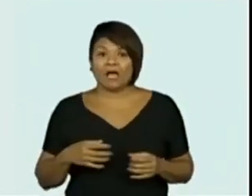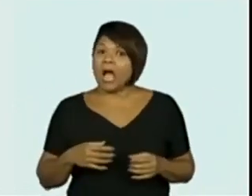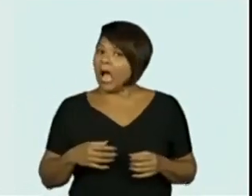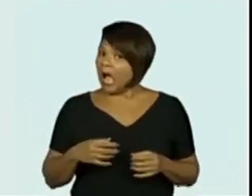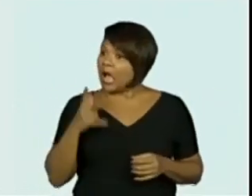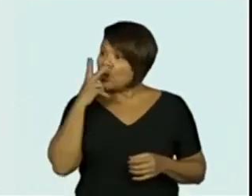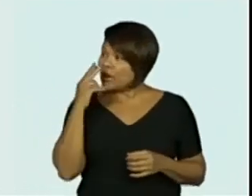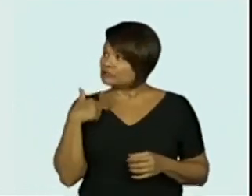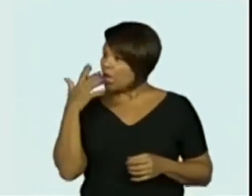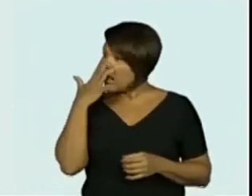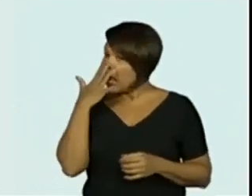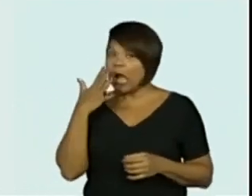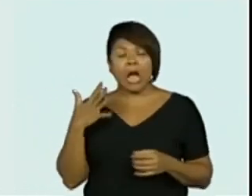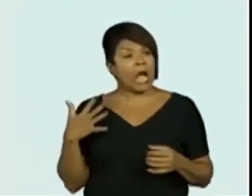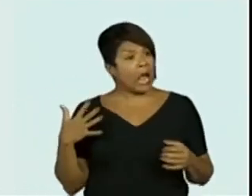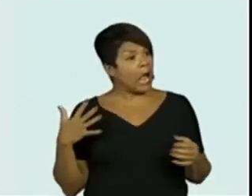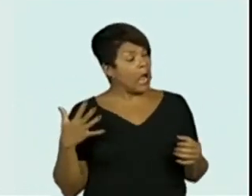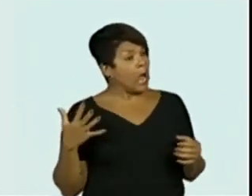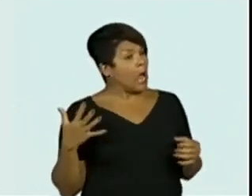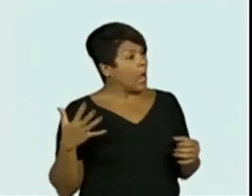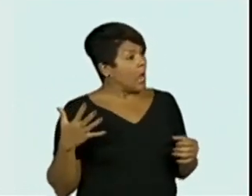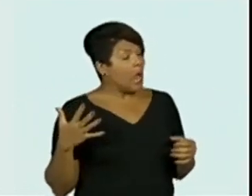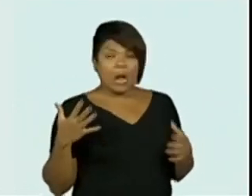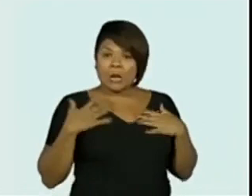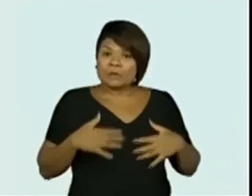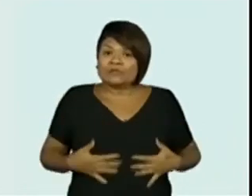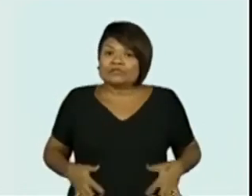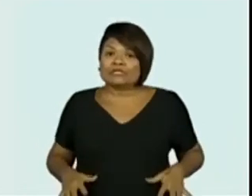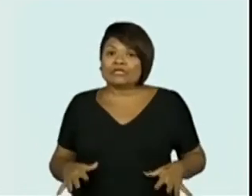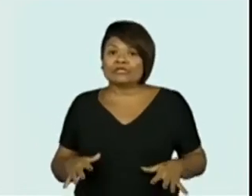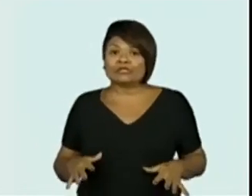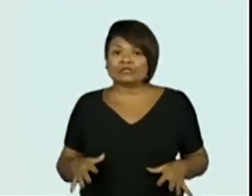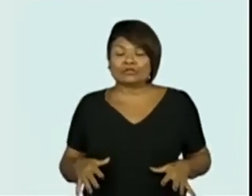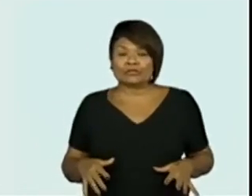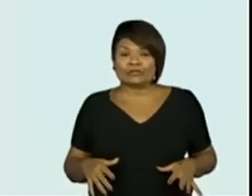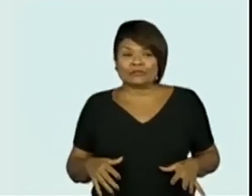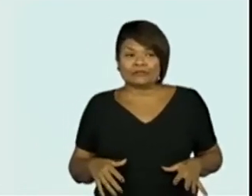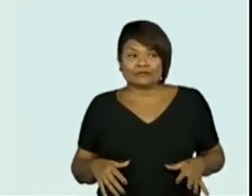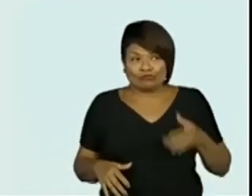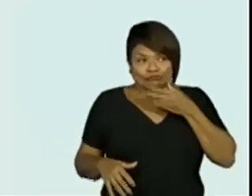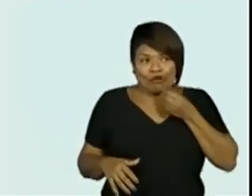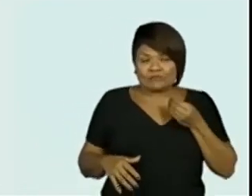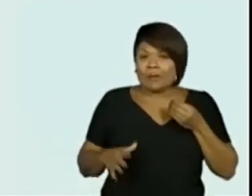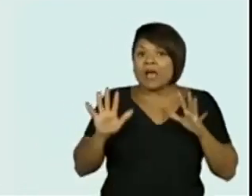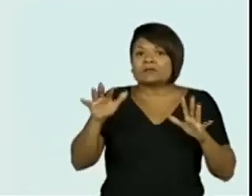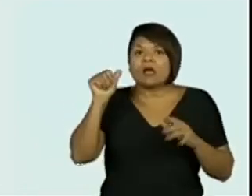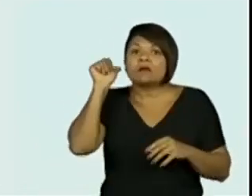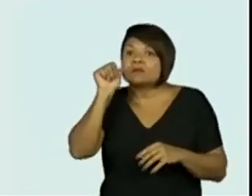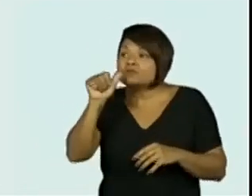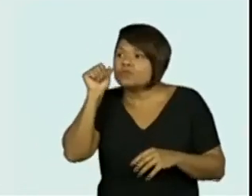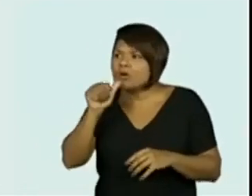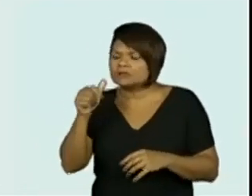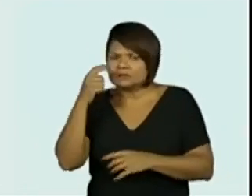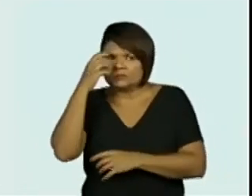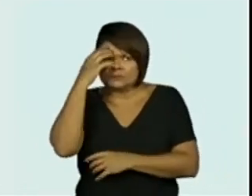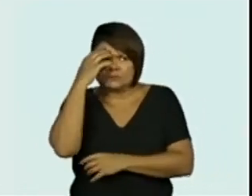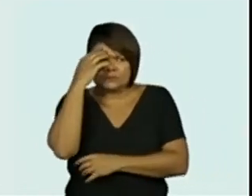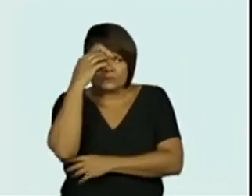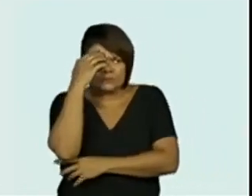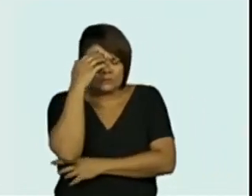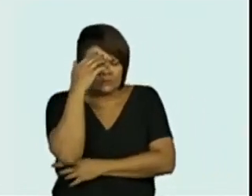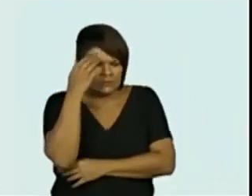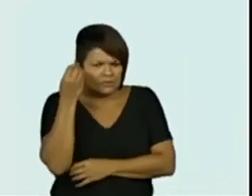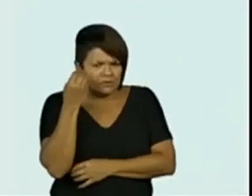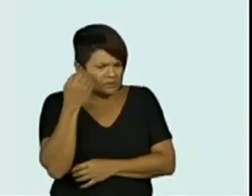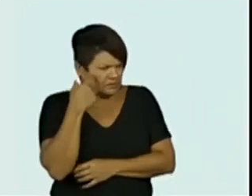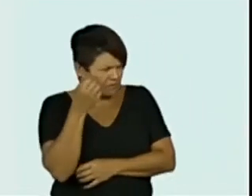meu vestido, Doralice pensou. Já as moças da praça não sabiam o que pensar. Está